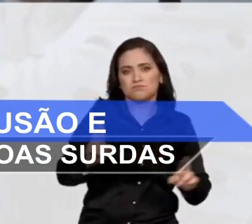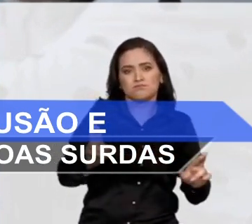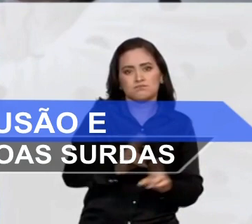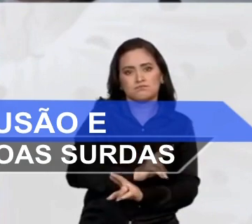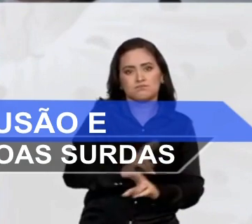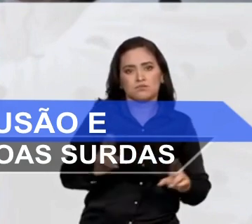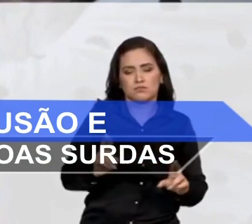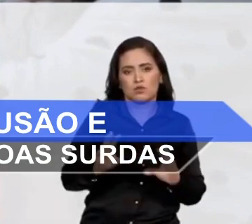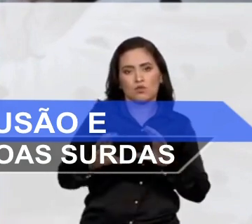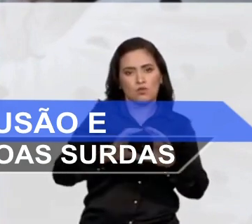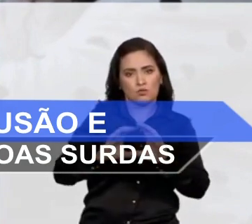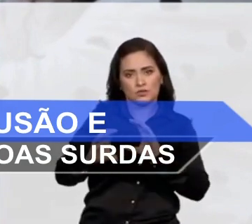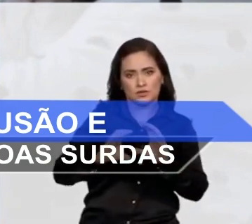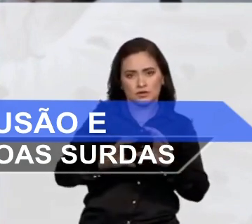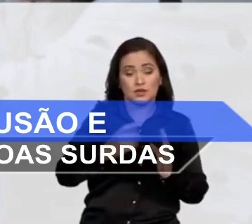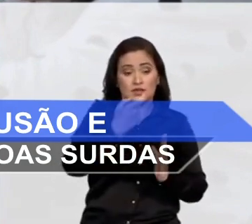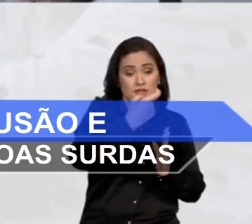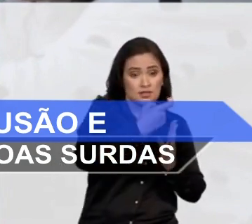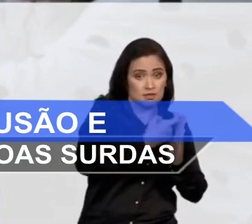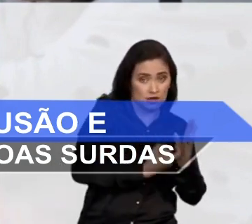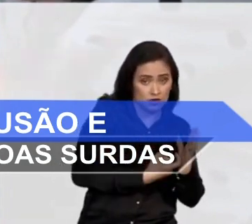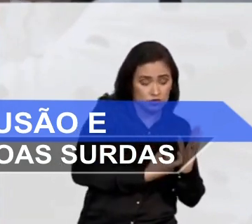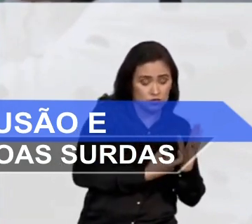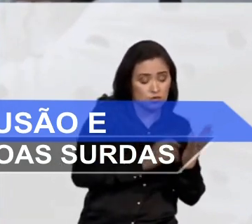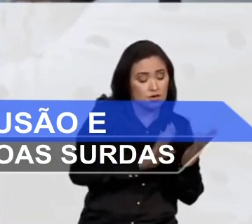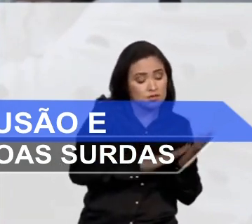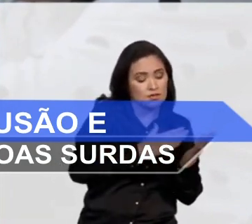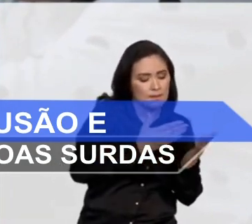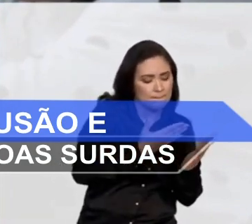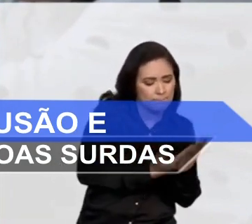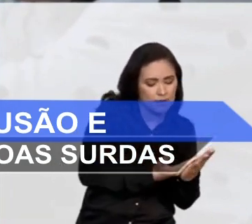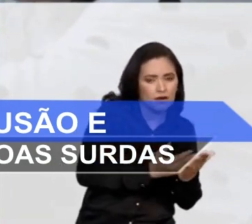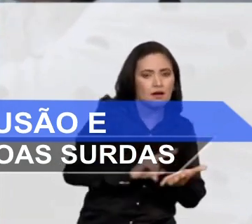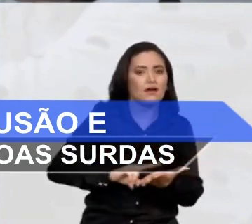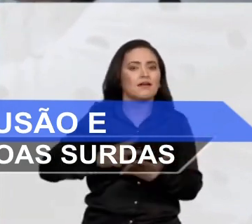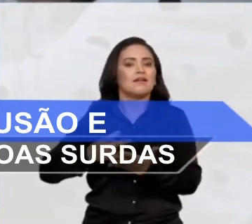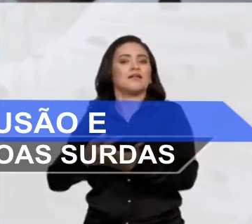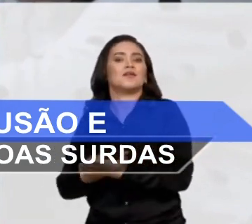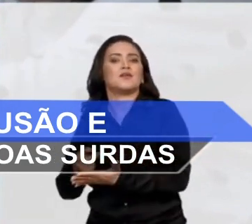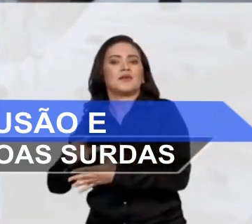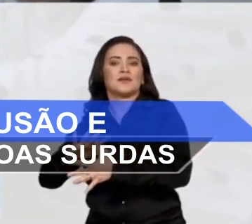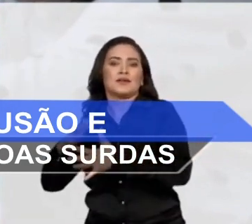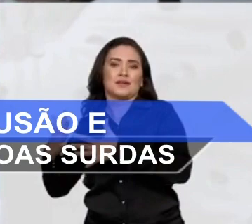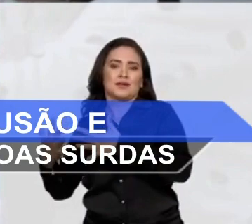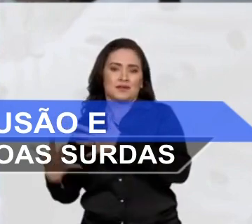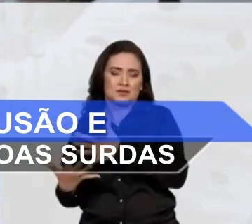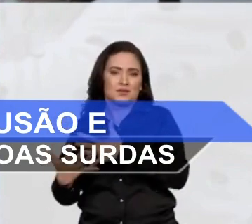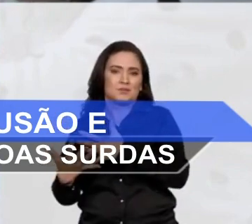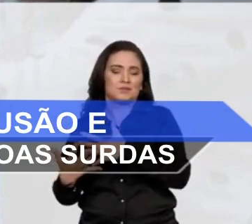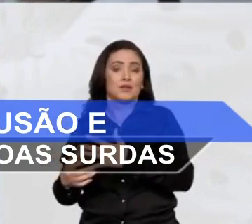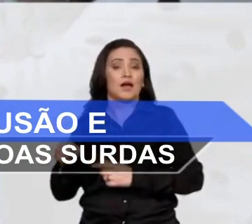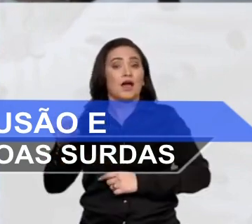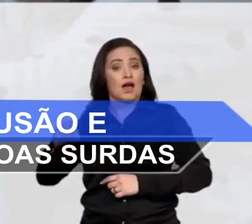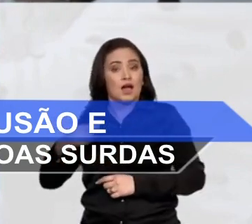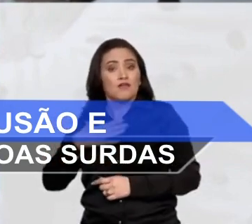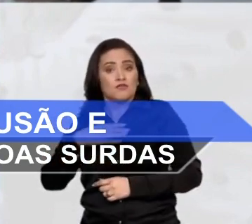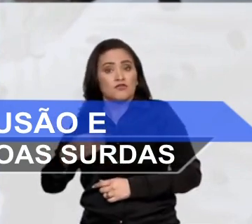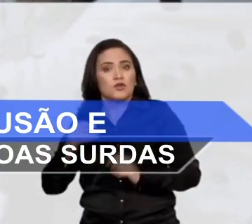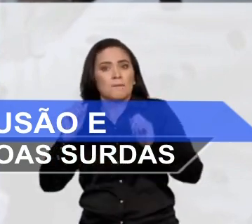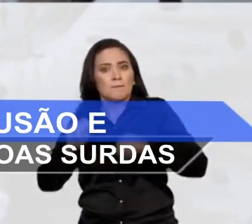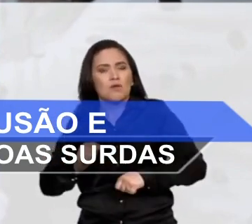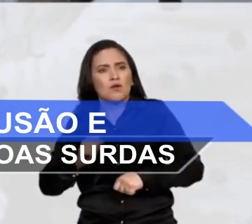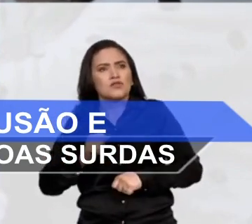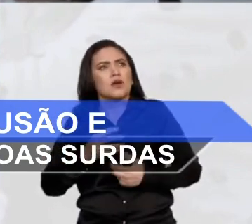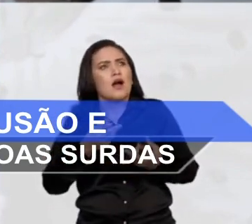interlocução de um texto, né? Interpreta um texto, interpreta uma aula, e aí ele vai dizer, olha,